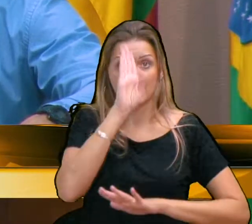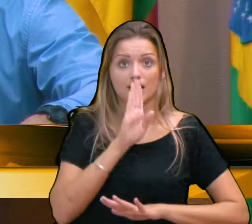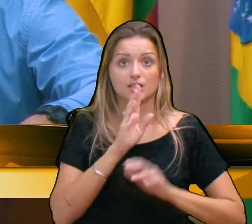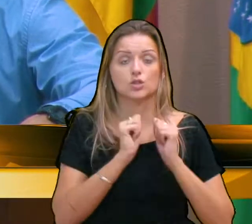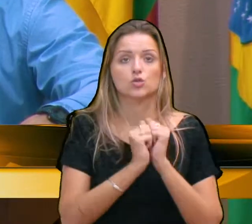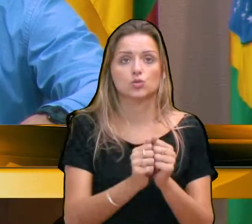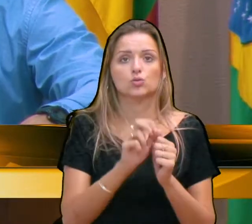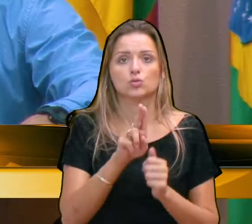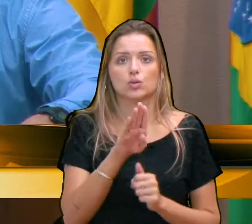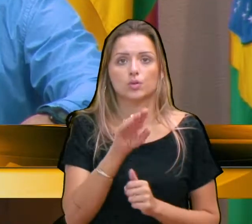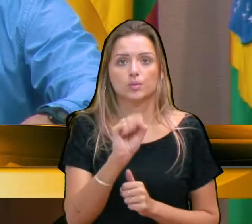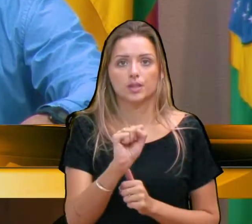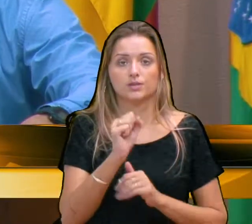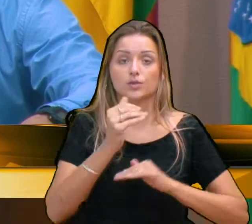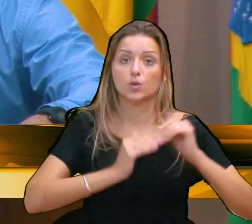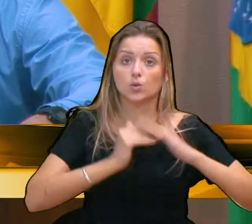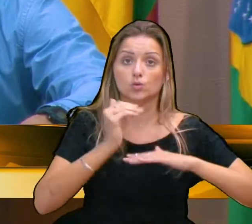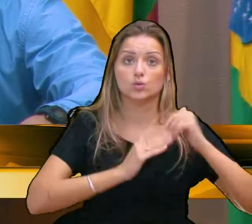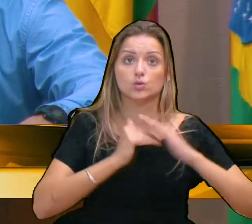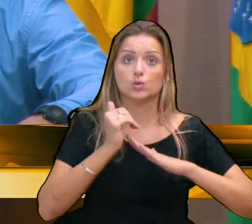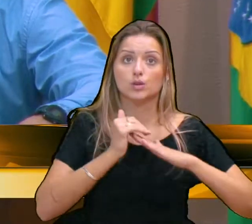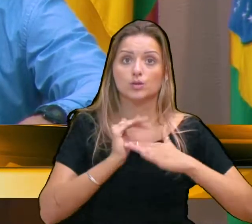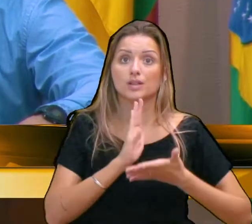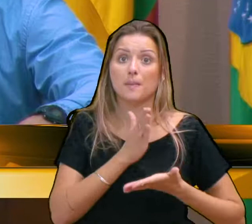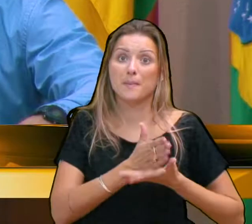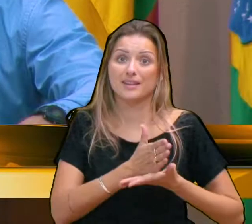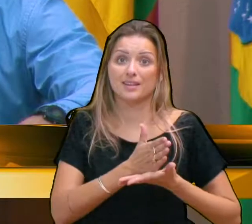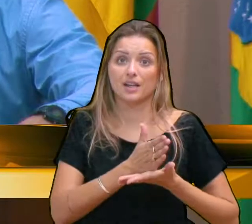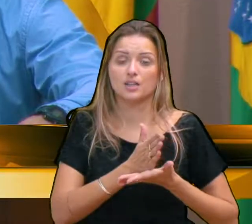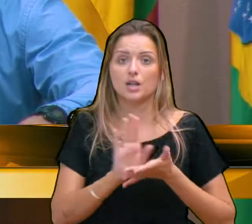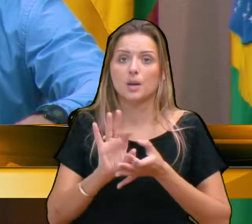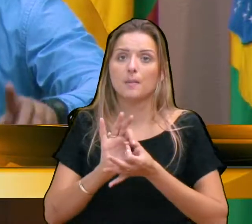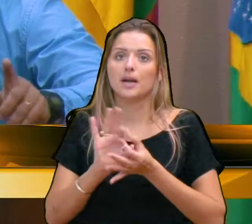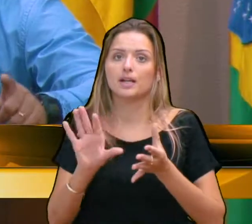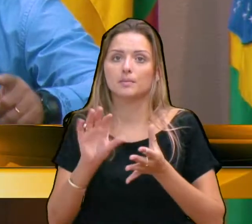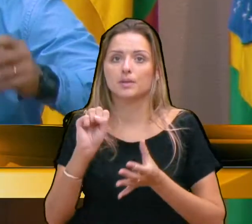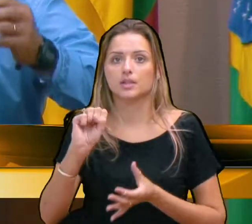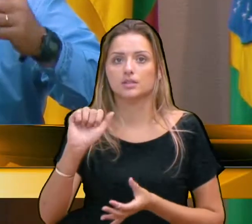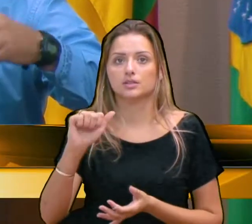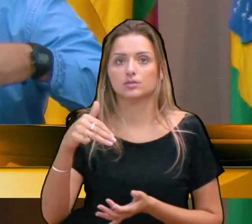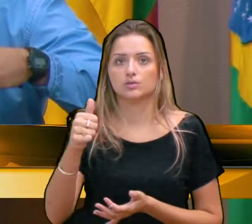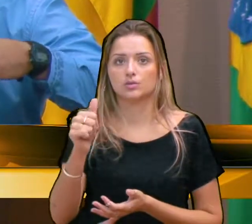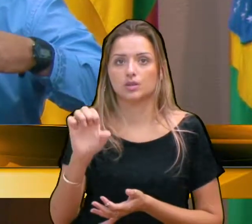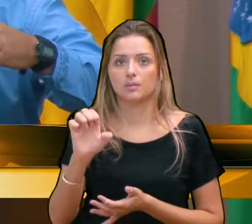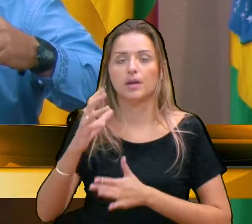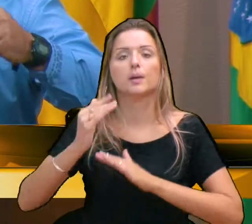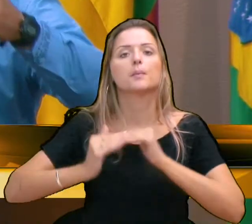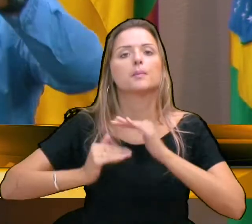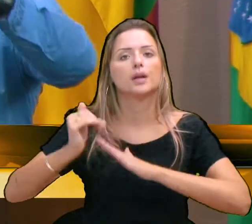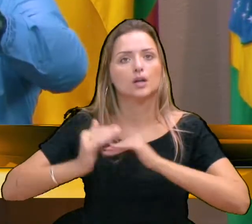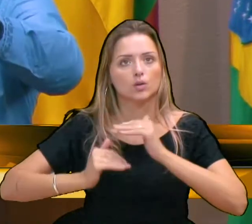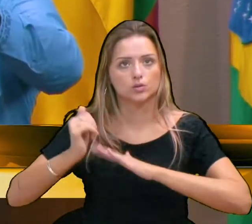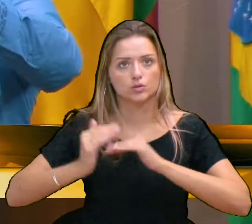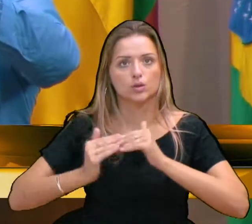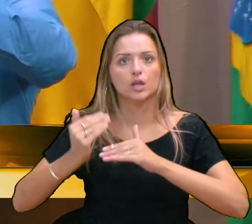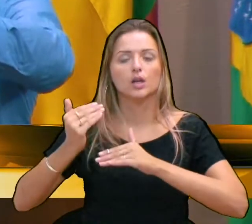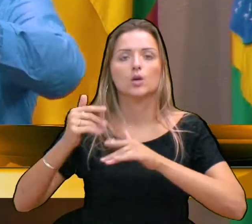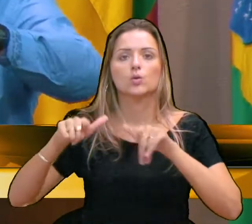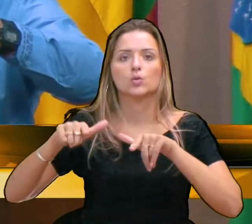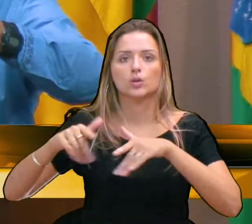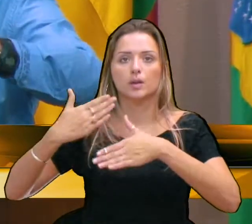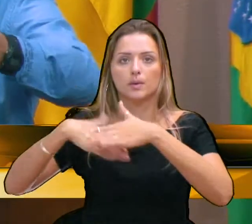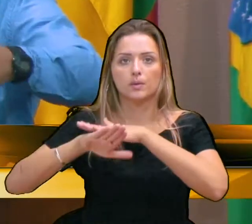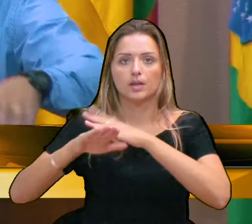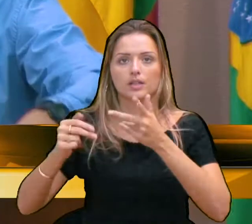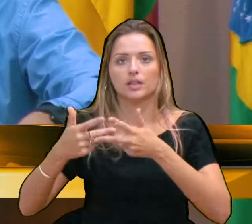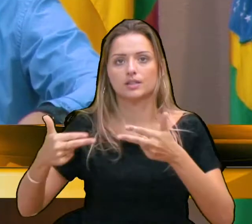ao UBS, e foi construído no meio do caminho para a cedência da SAMAI um espaço para construir o depósito da